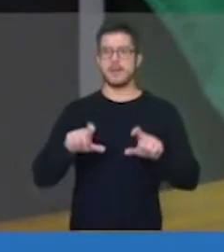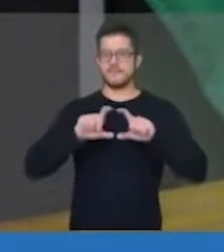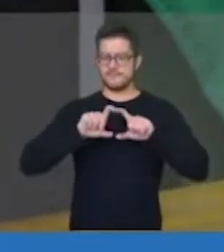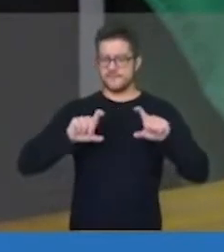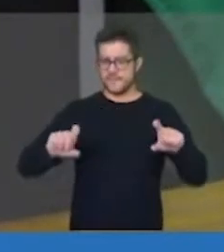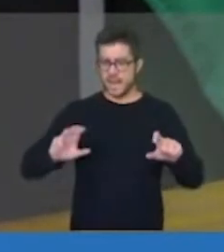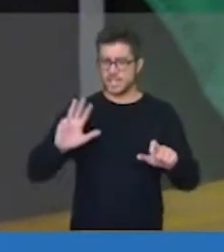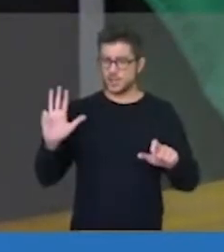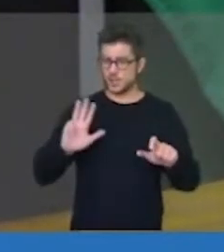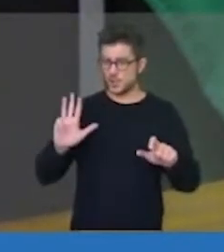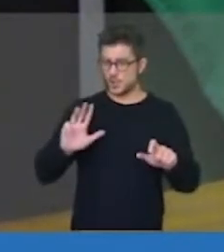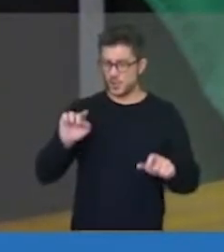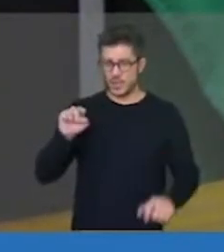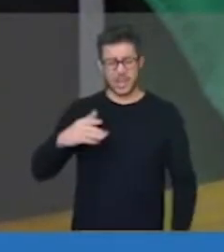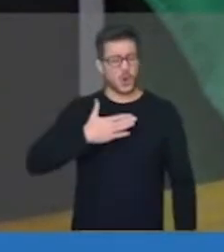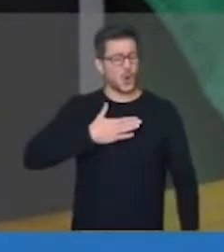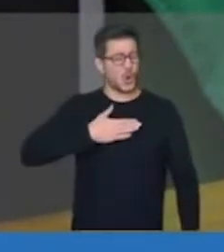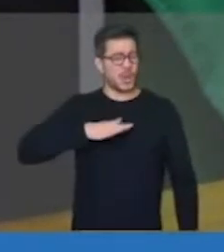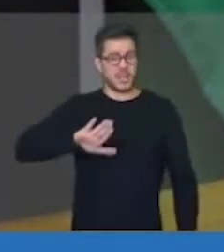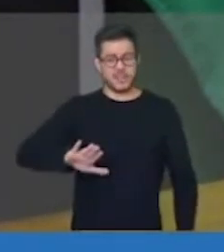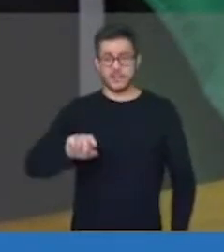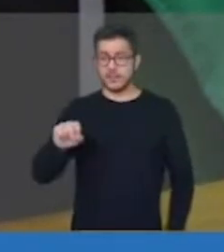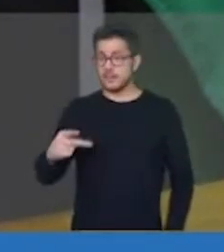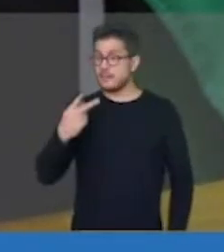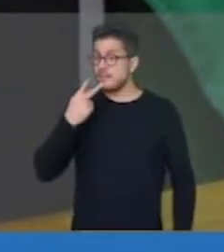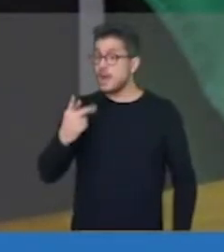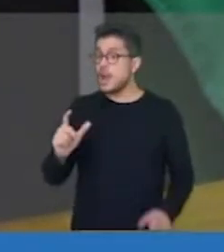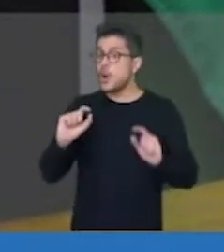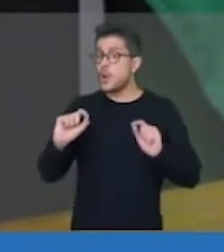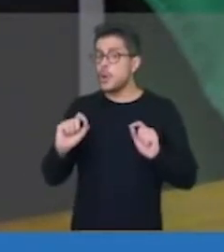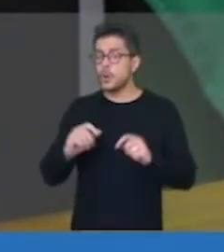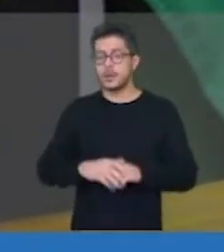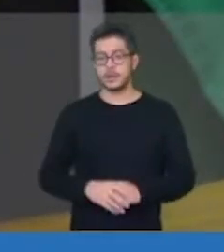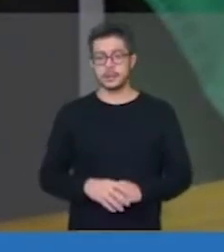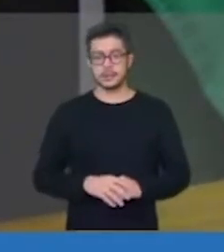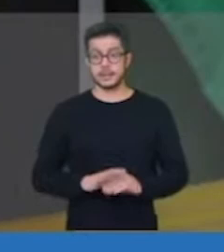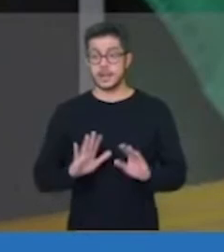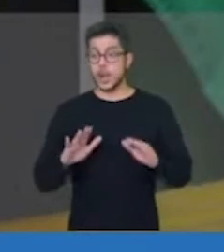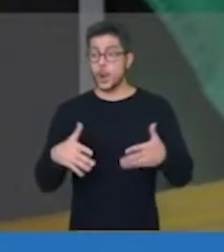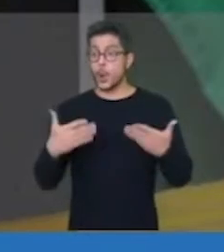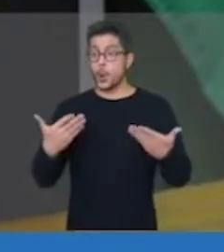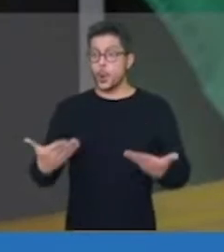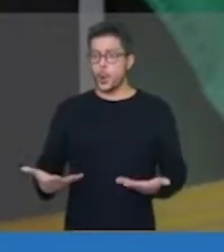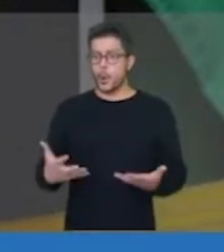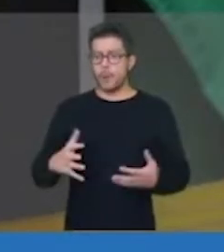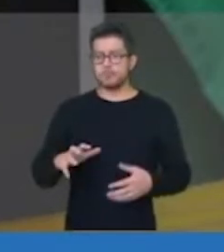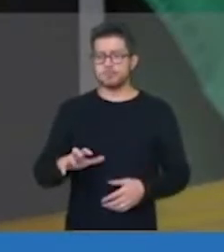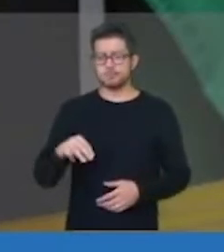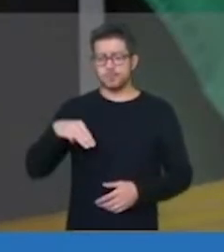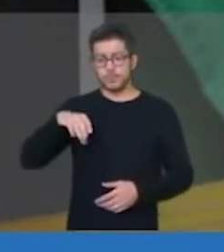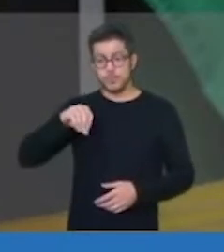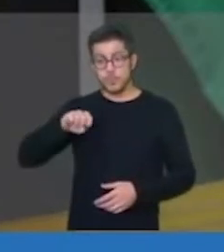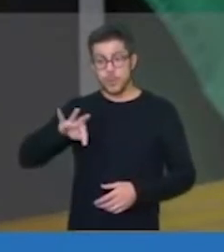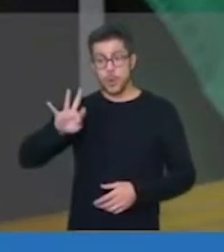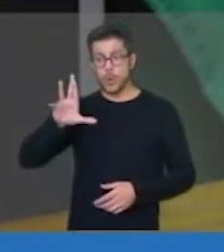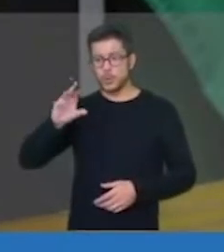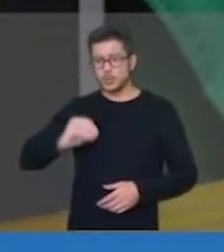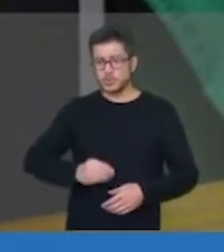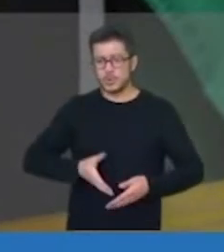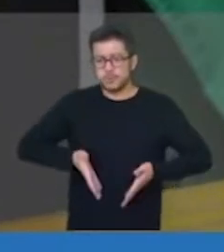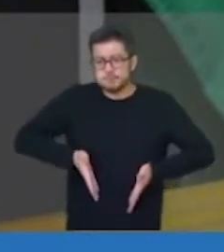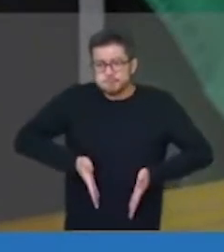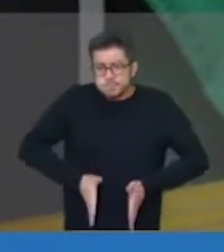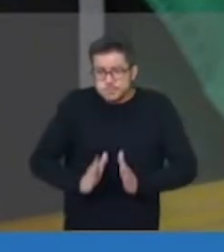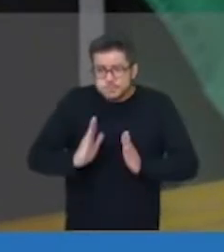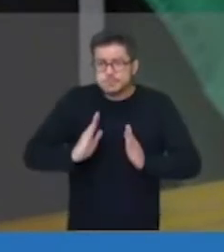Lula, que falou aqui, ó. Que monstro vai sair do ventre dessa menina? Diz Lula